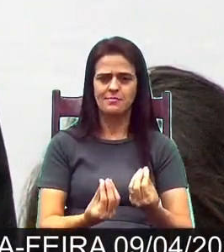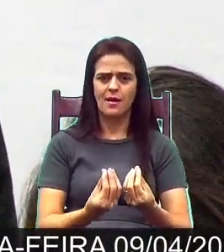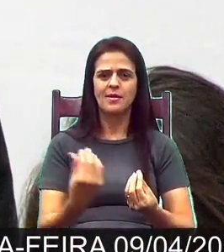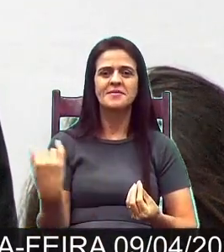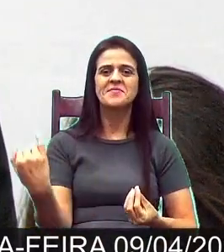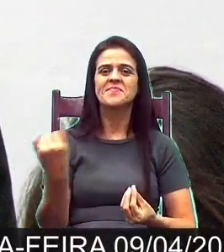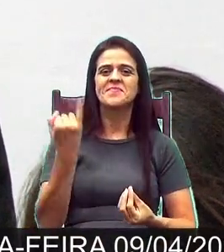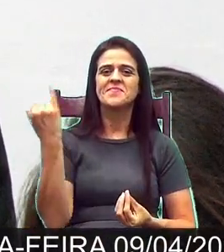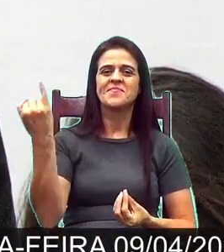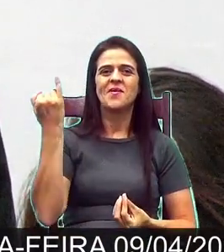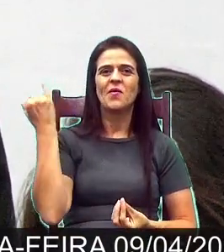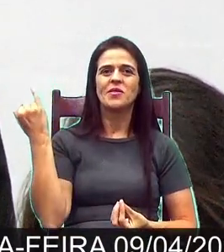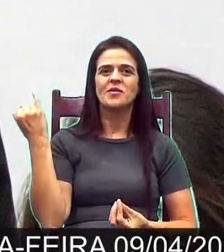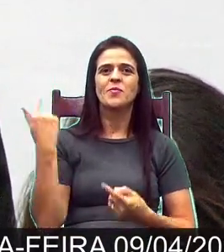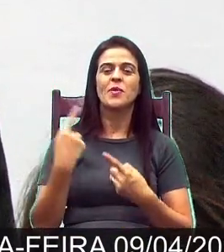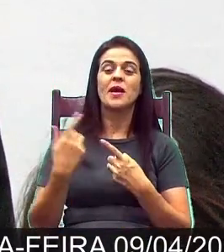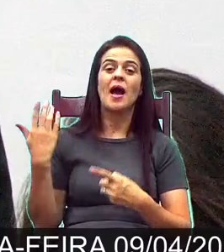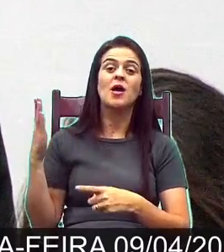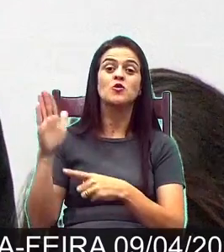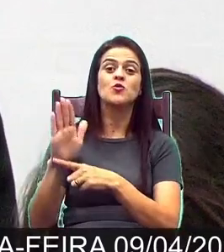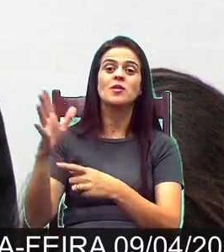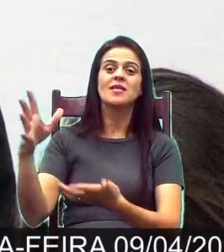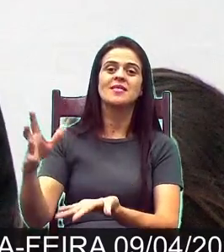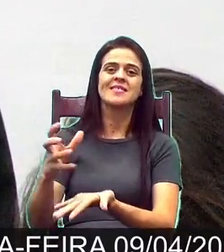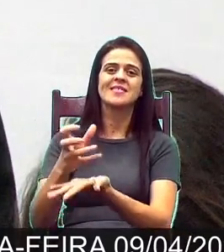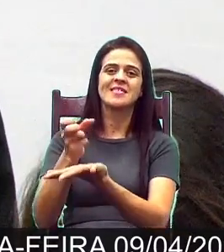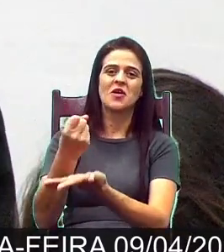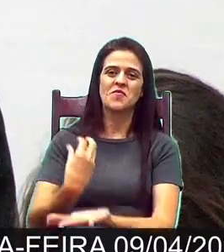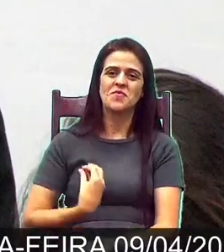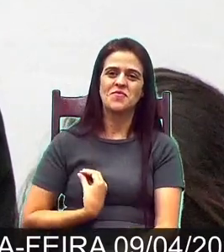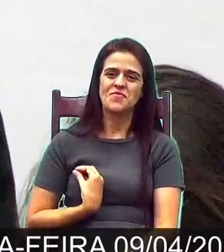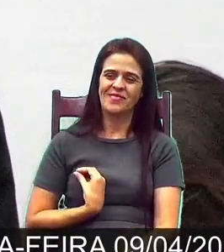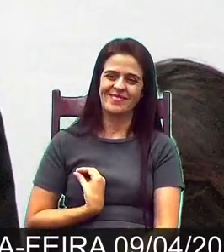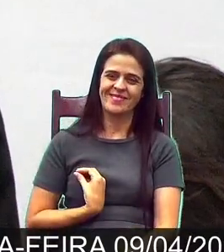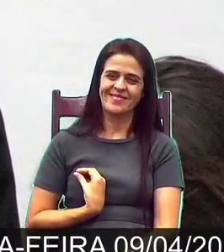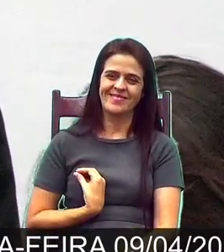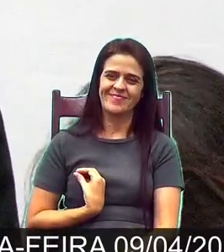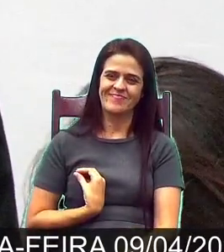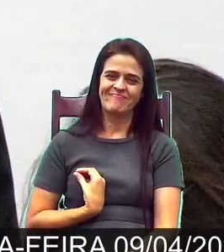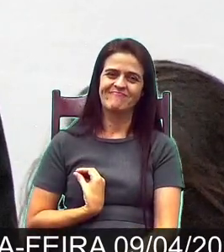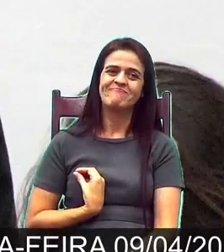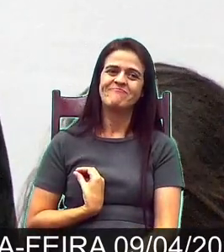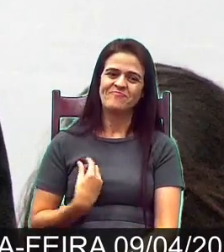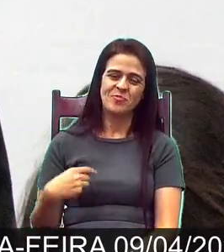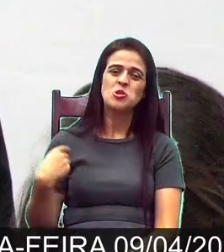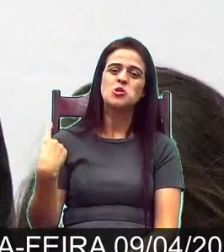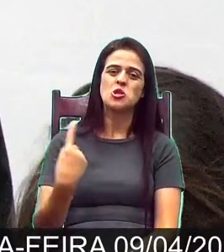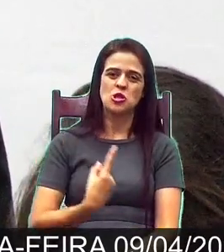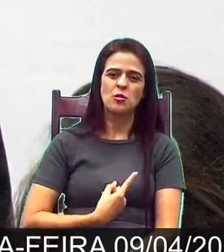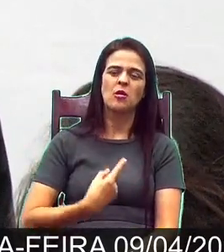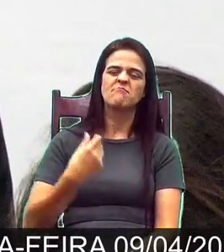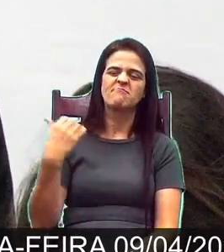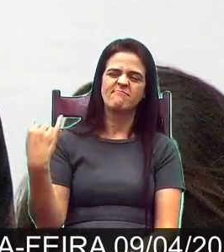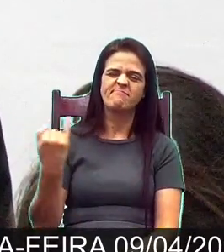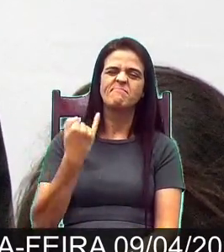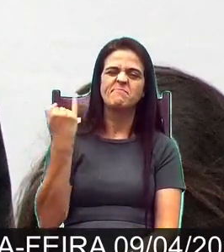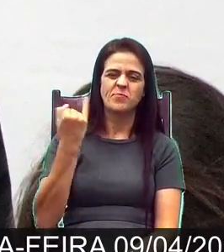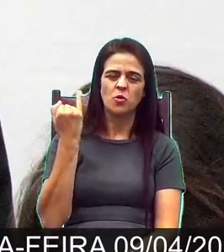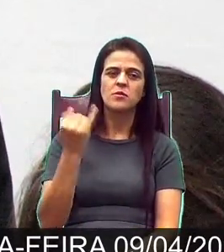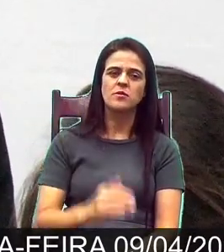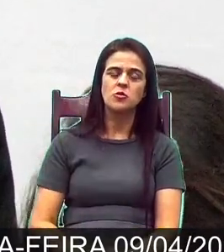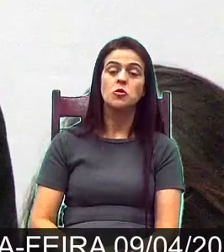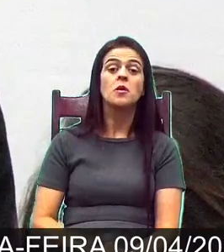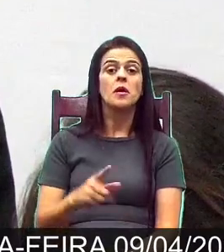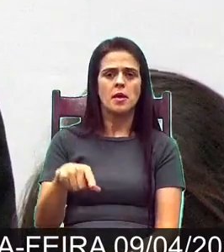pessoas a possibilidade de salvar uma vida, enfim. Então, nós temos que ter esse reconhecimento e esse